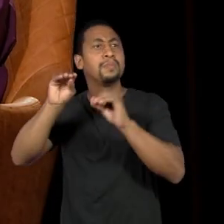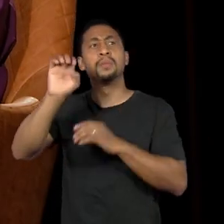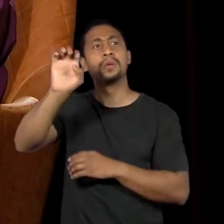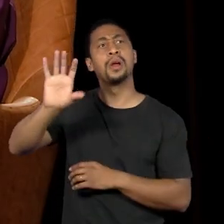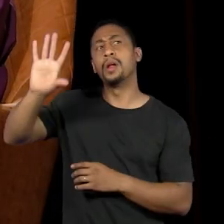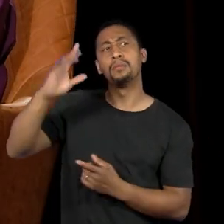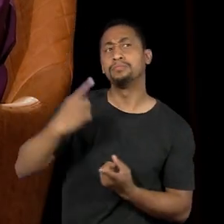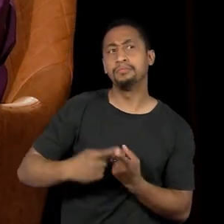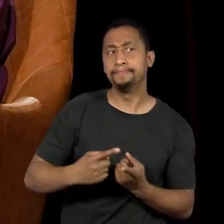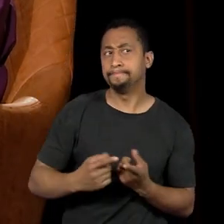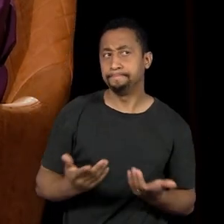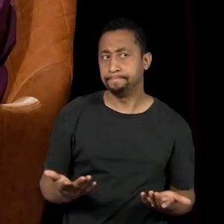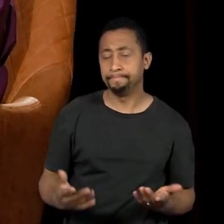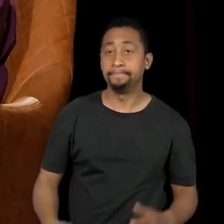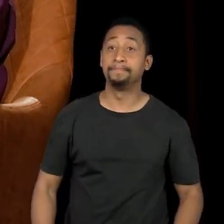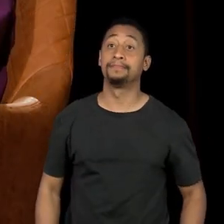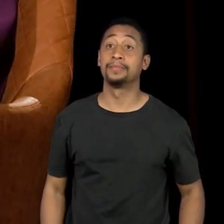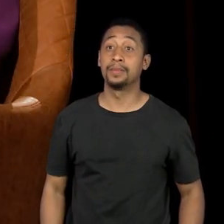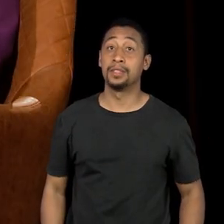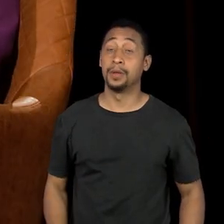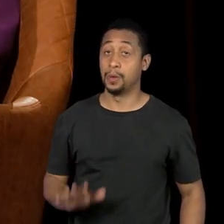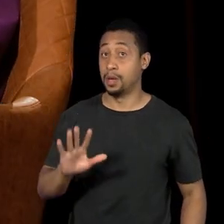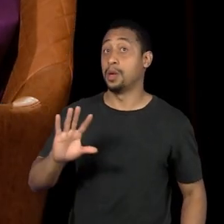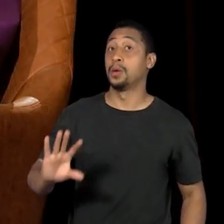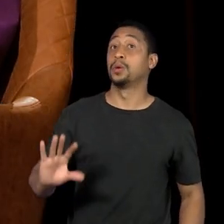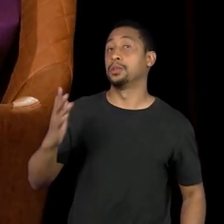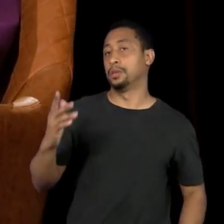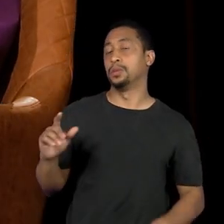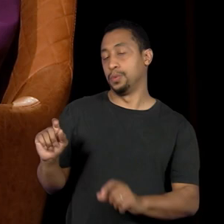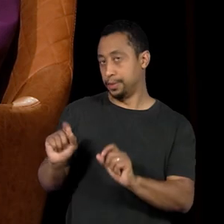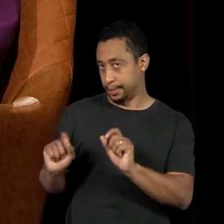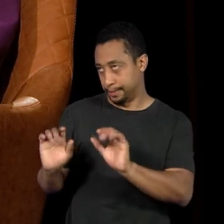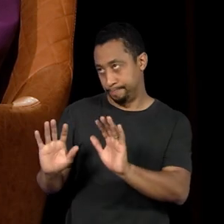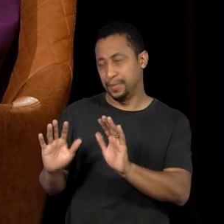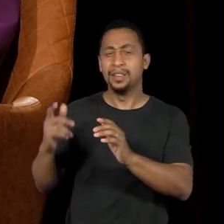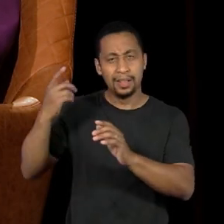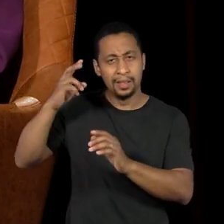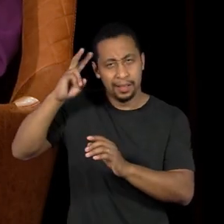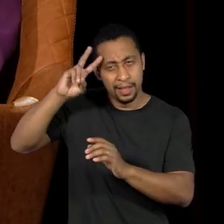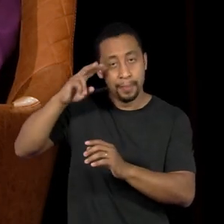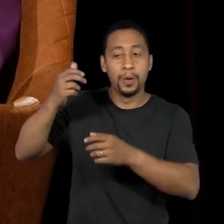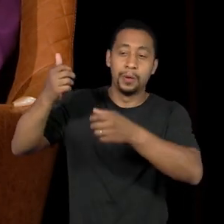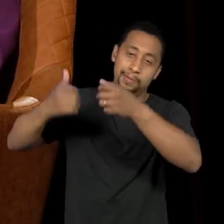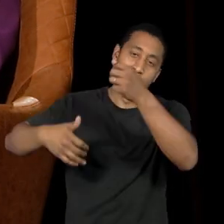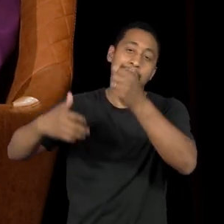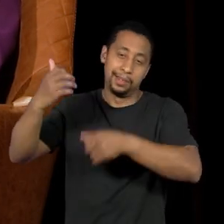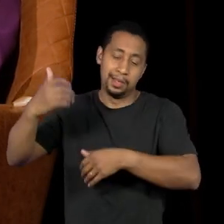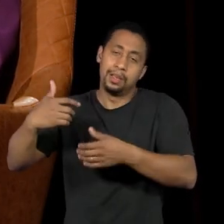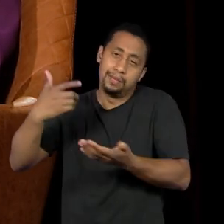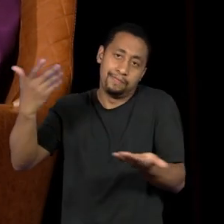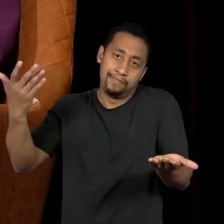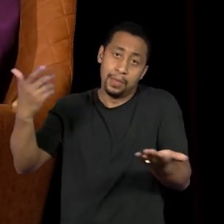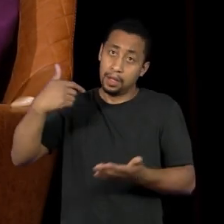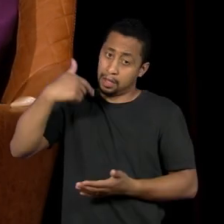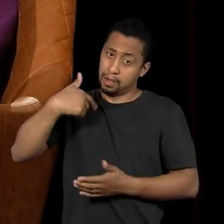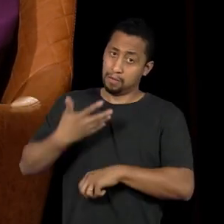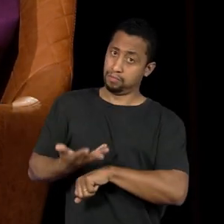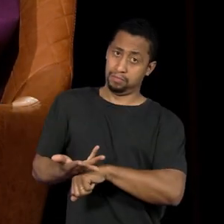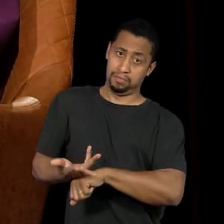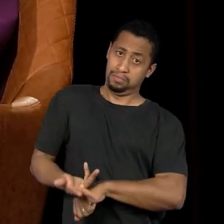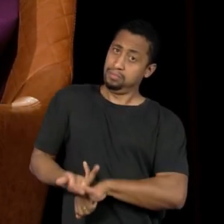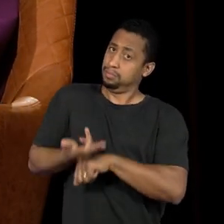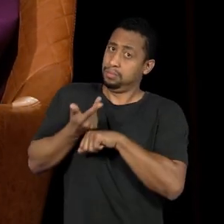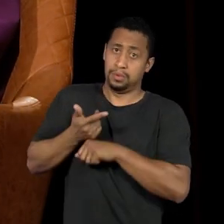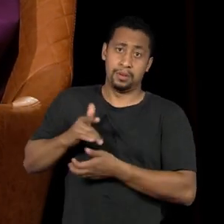Acontece o seguinte, como eu contei antes, né, eu era um bailarino muito talentoso e,